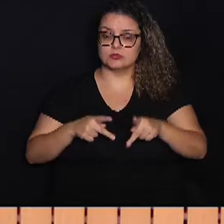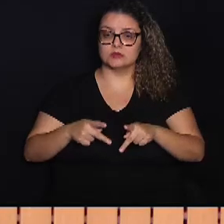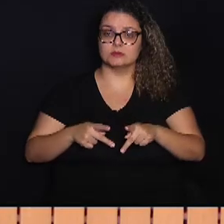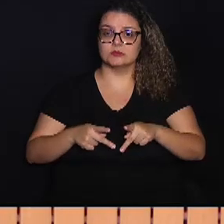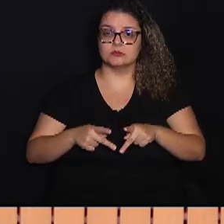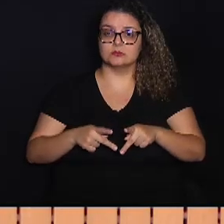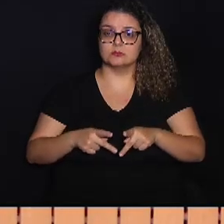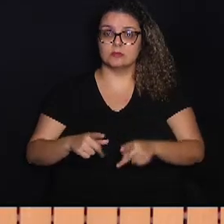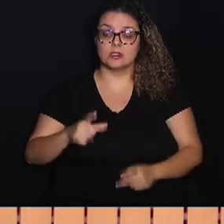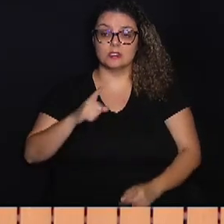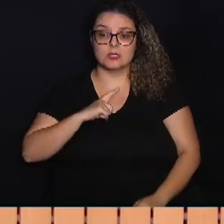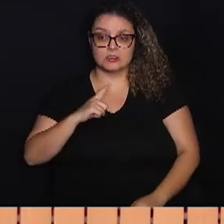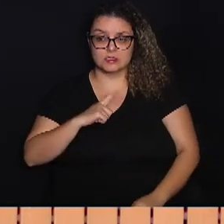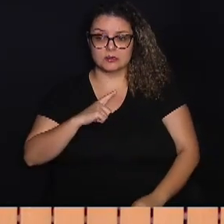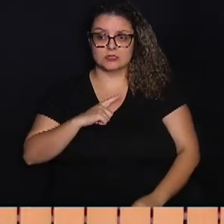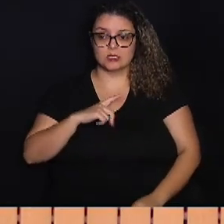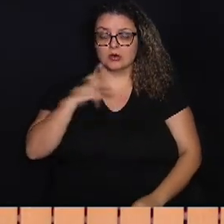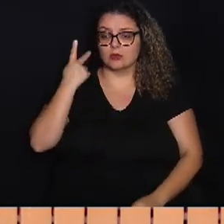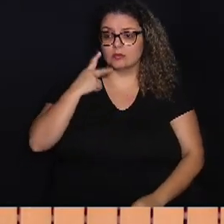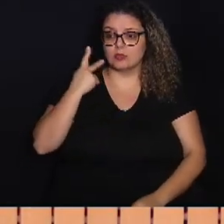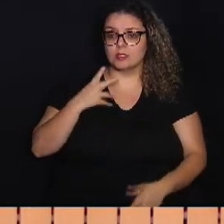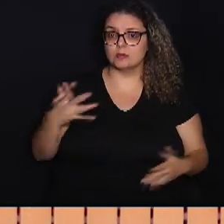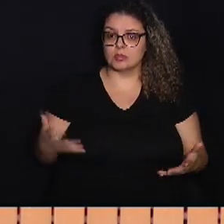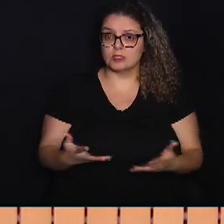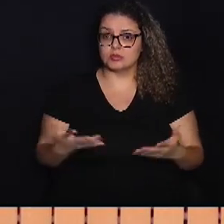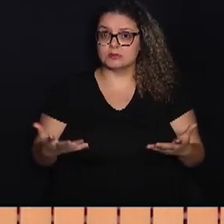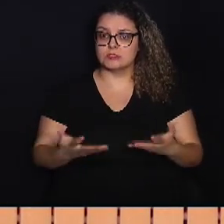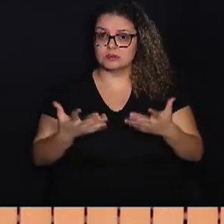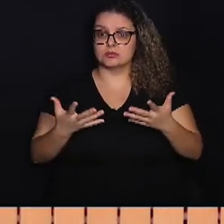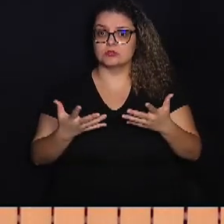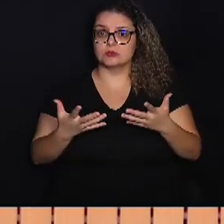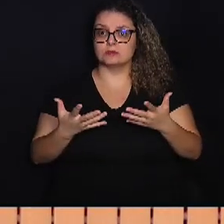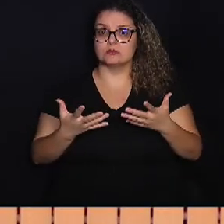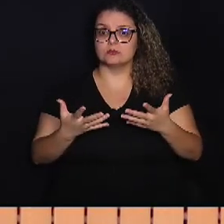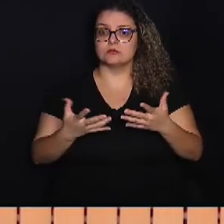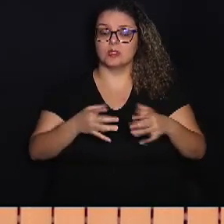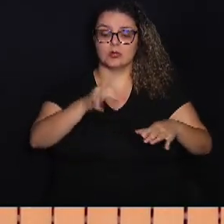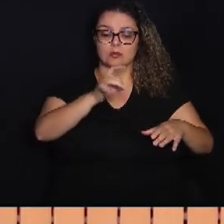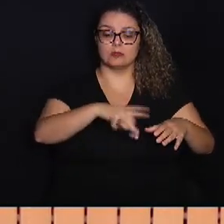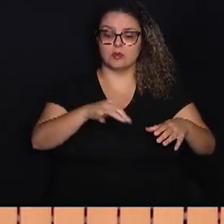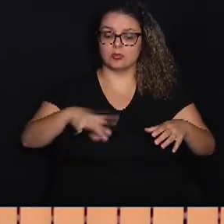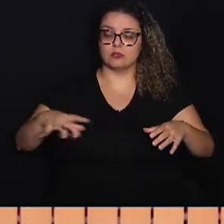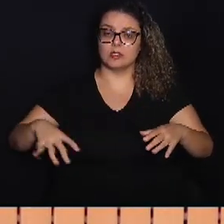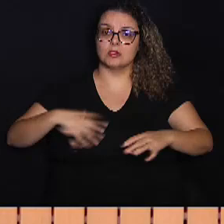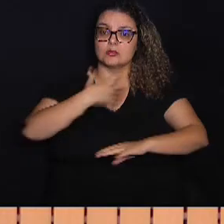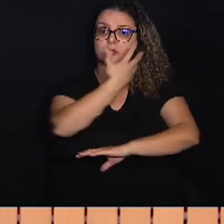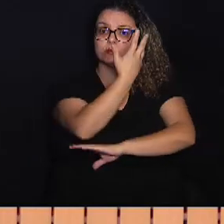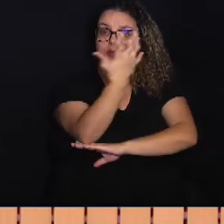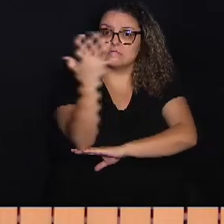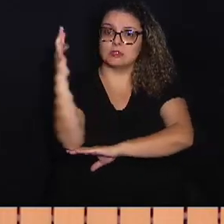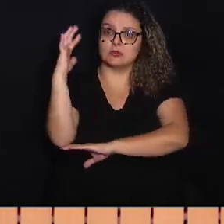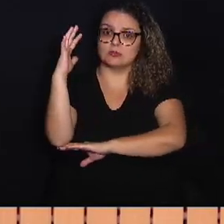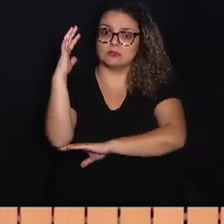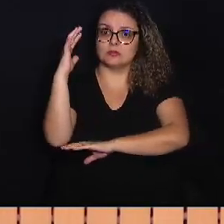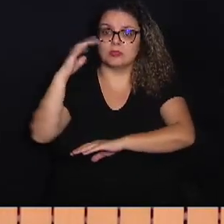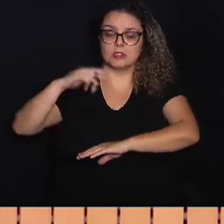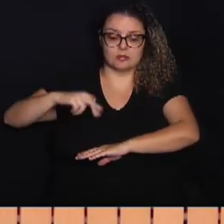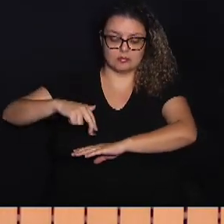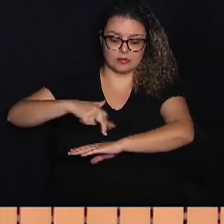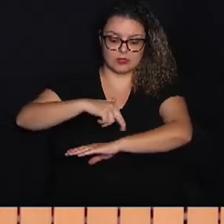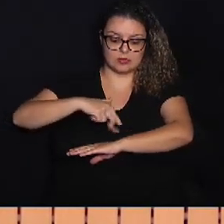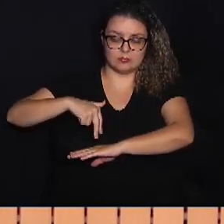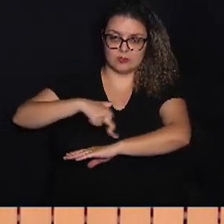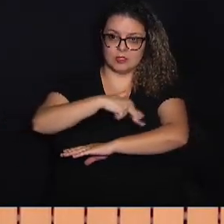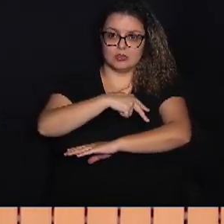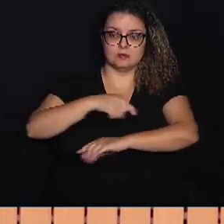para que haja uma política de incentivo ao plantil de árvores nas calçadas